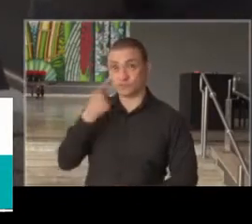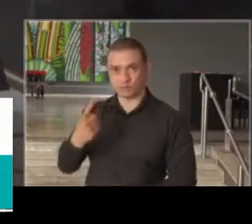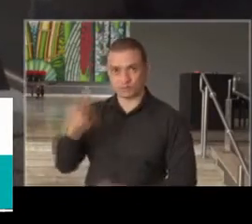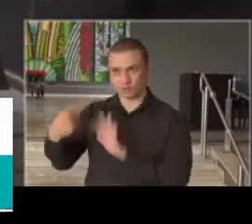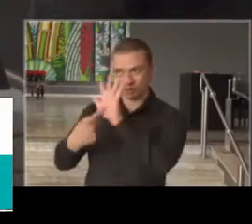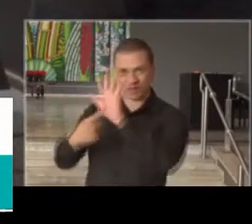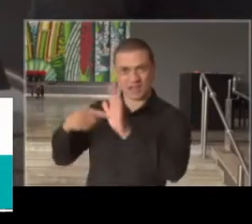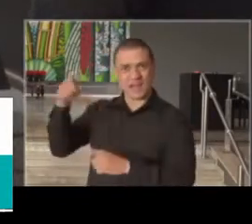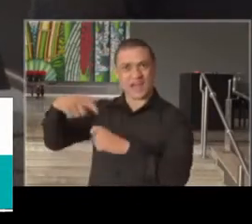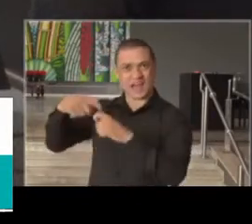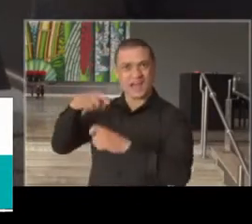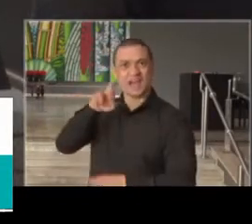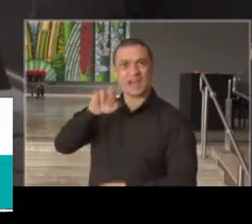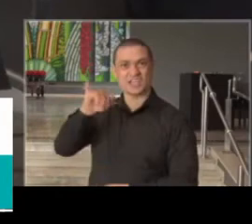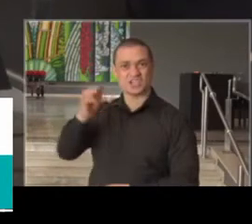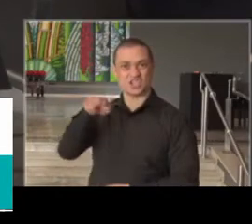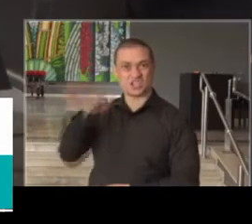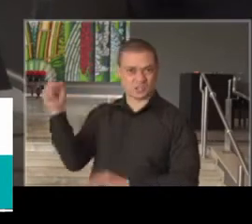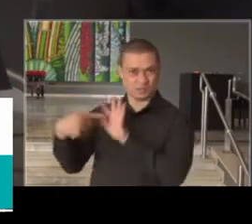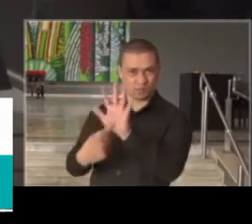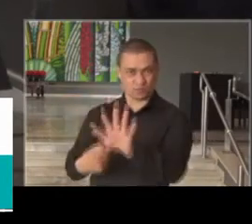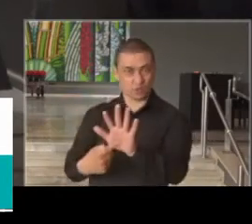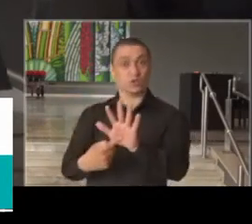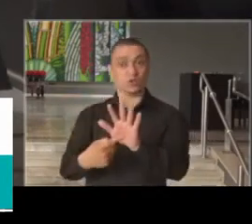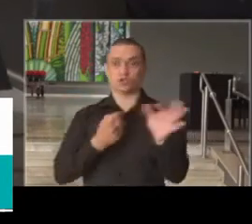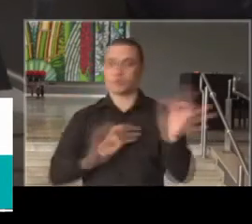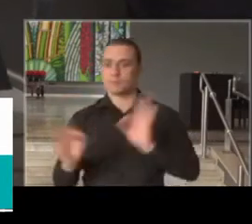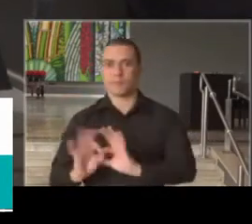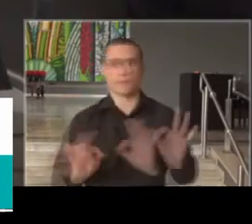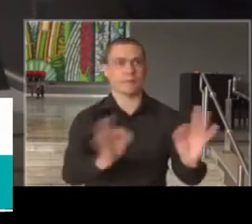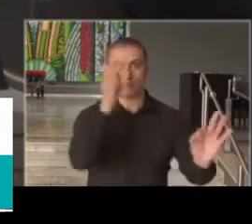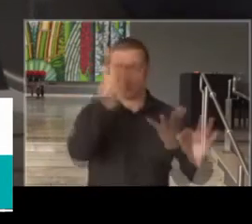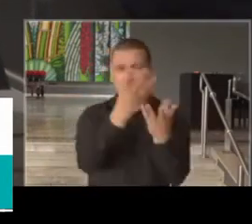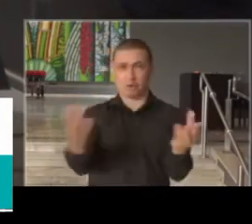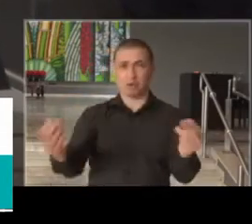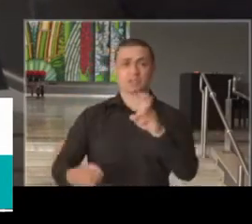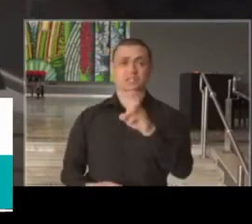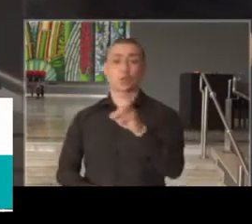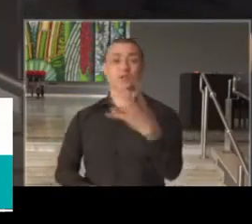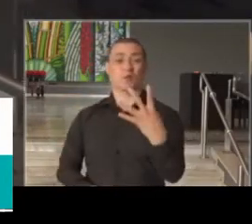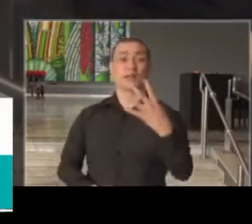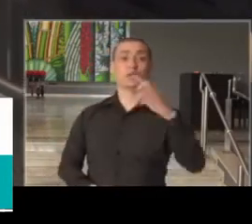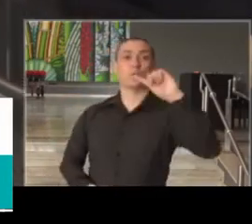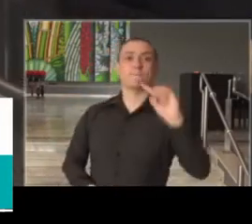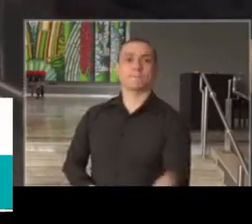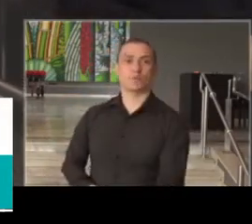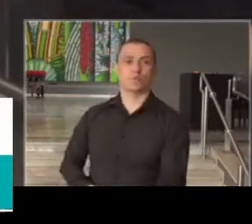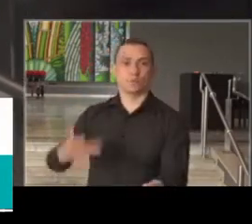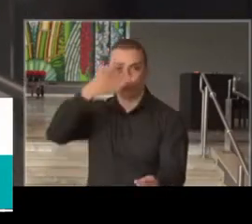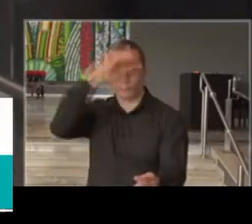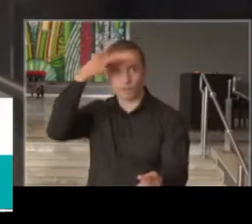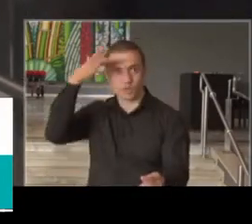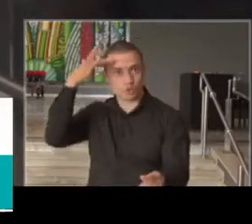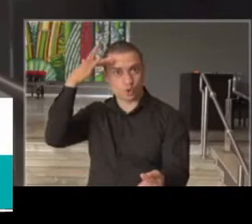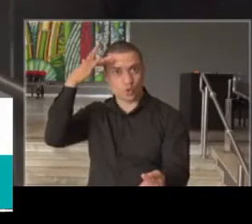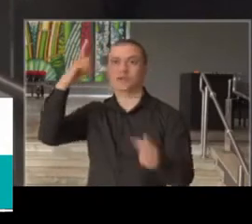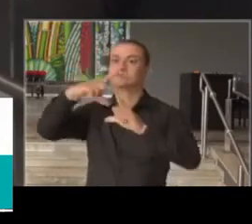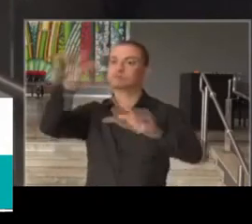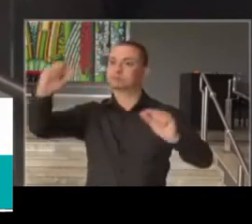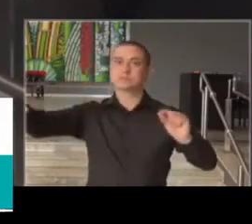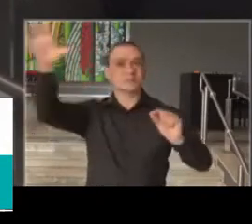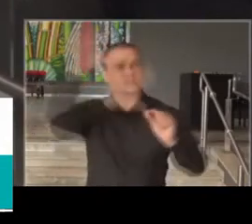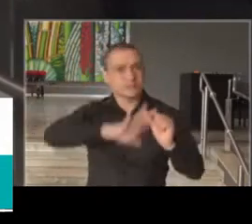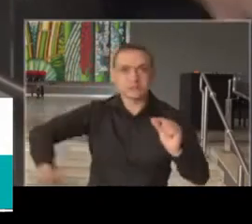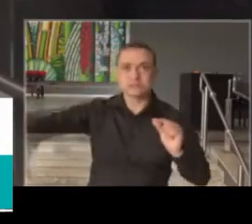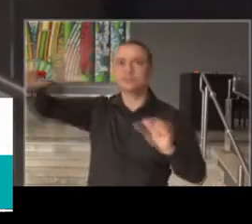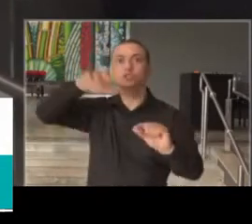apresentação da doutora Regiane, nós vamos mobilizar um verdadeiro exército. Serão 54 mil pessoas em todas as cidades do